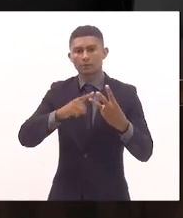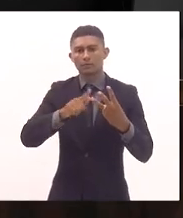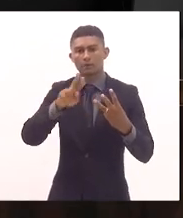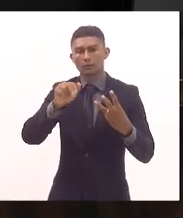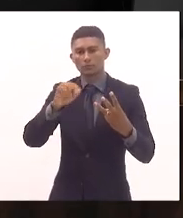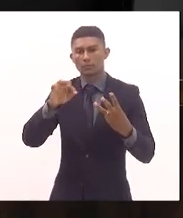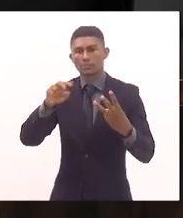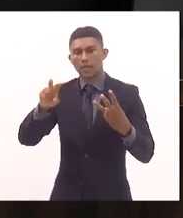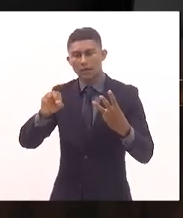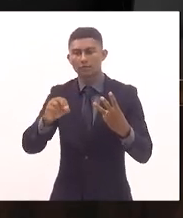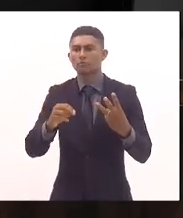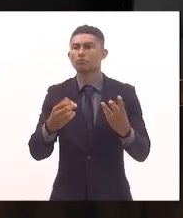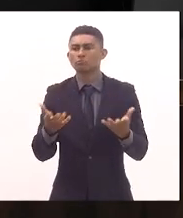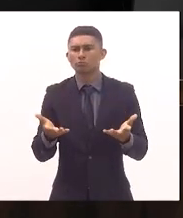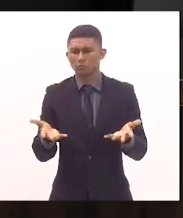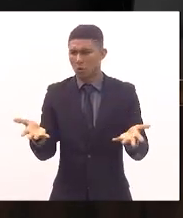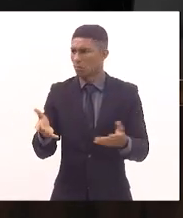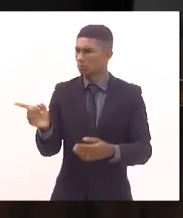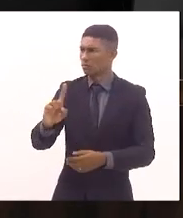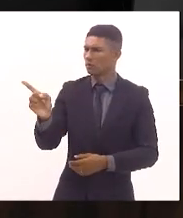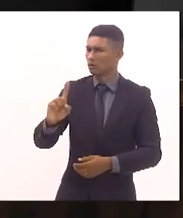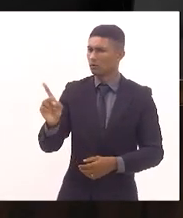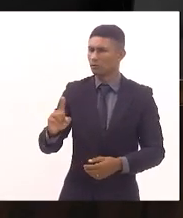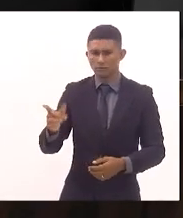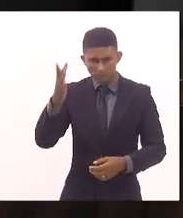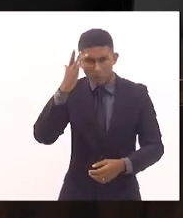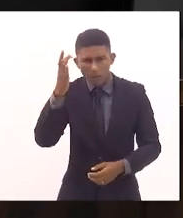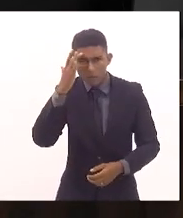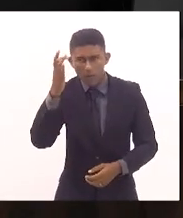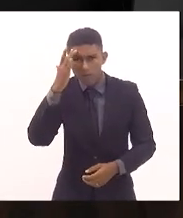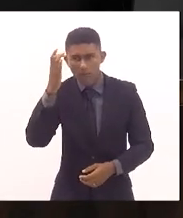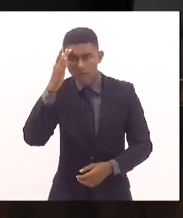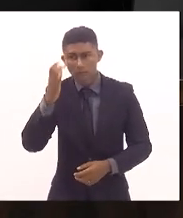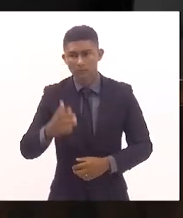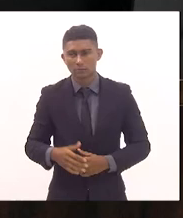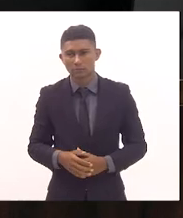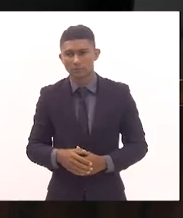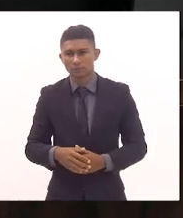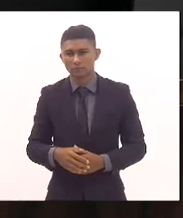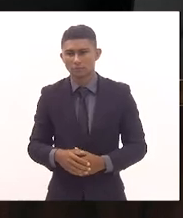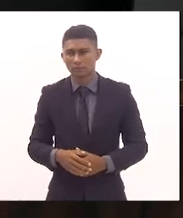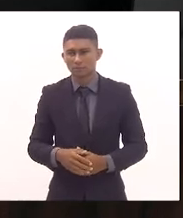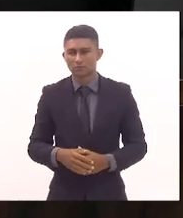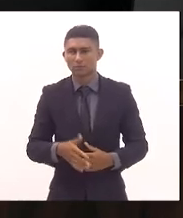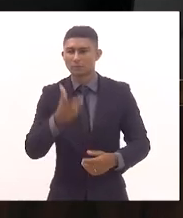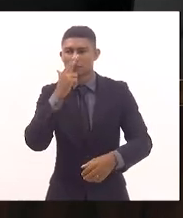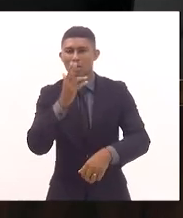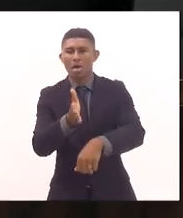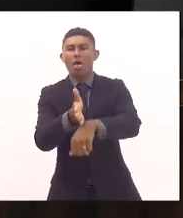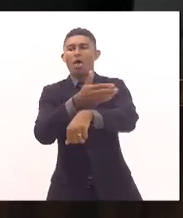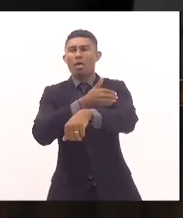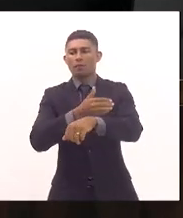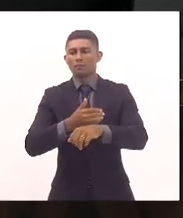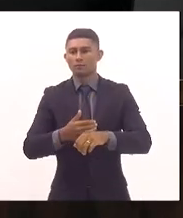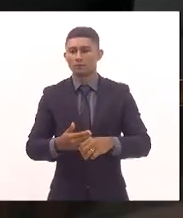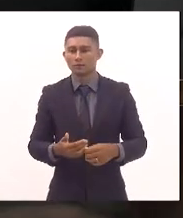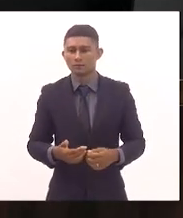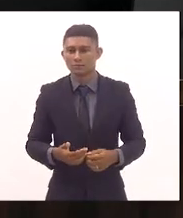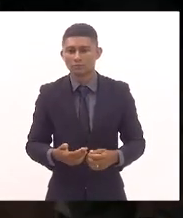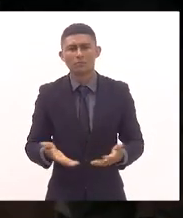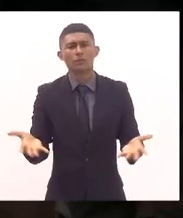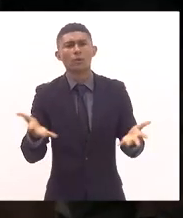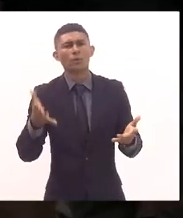o artigo... Não é hoje, não? É amanhã? Então, amanhã, nós estamos antecipando um dia, porque amanhã não tem ordem de dia. Hoje é